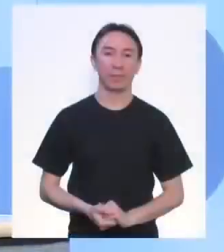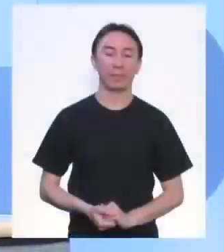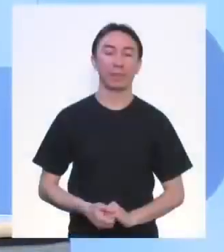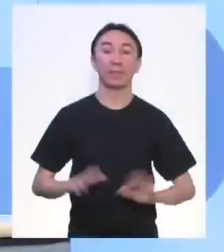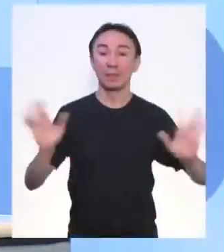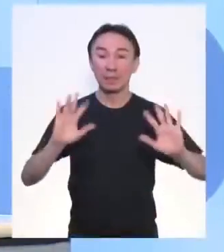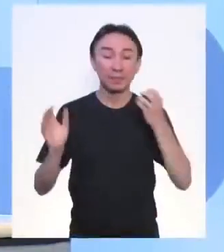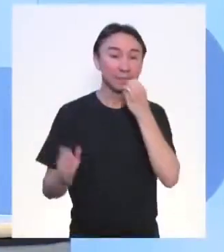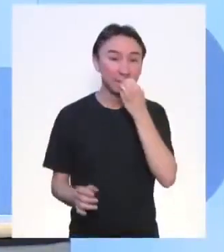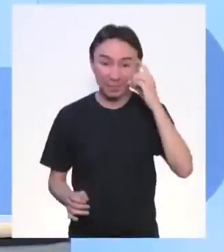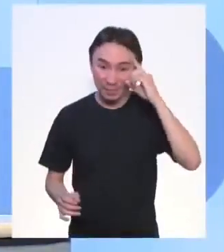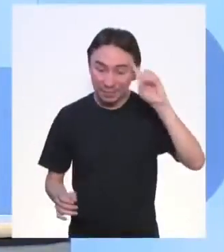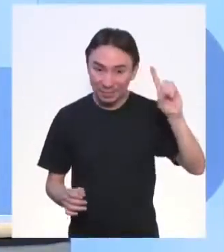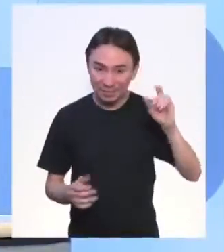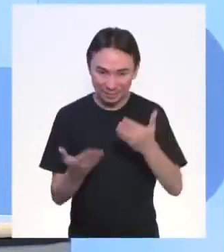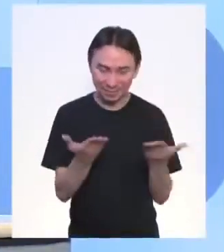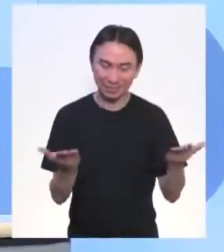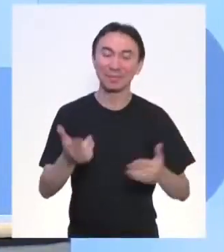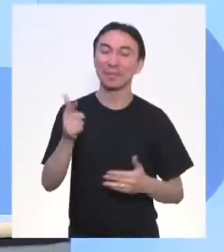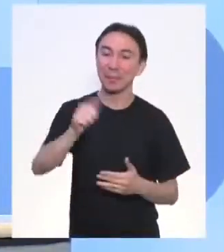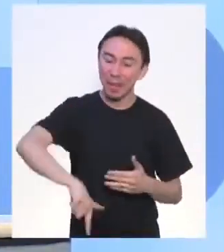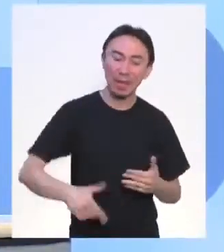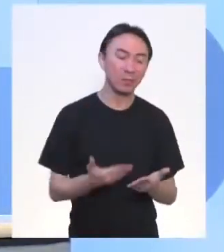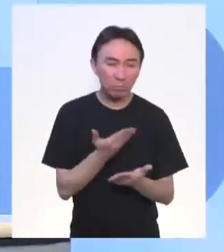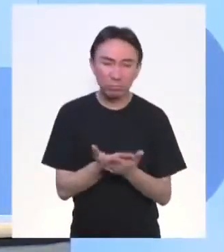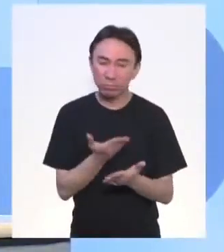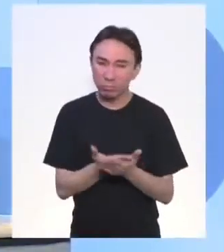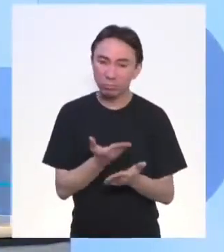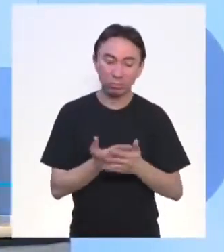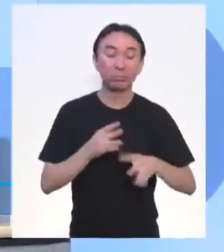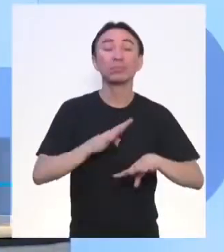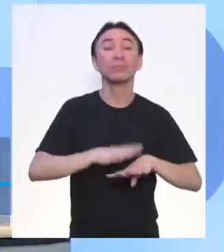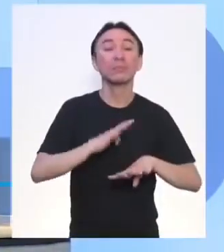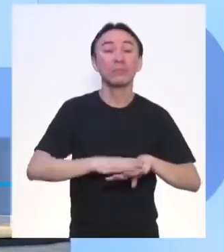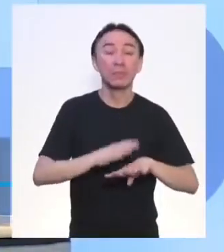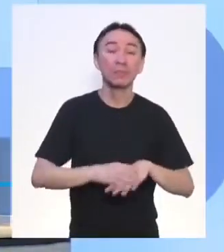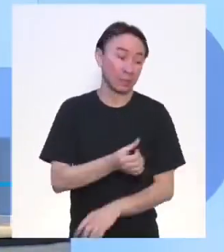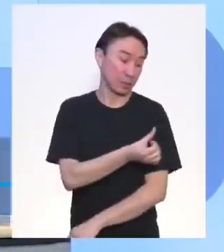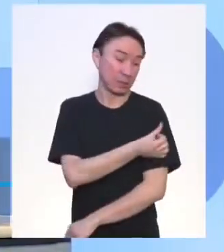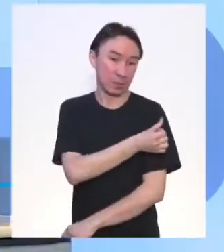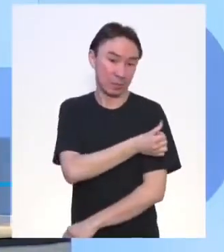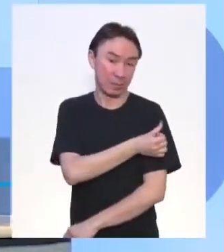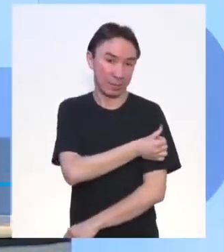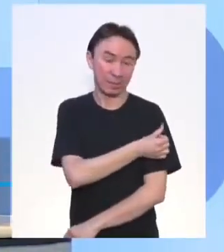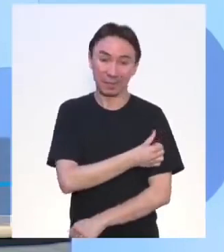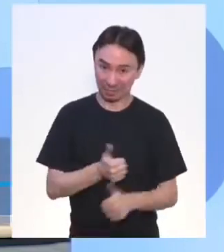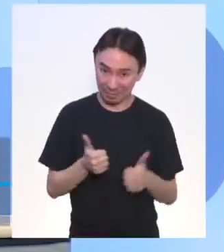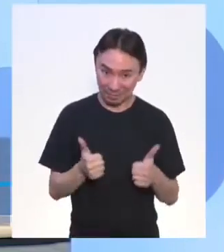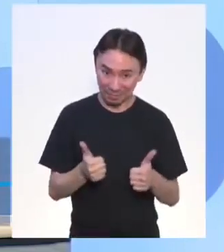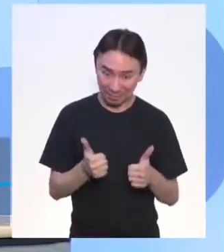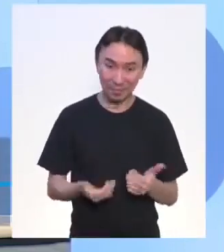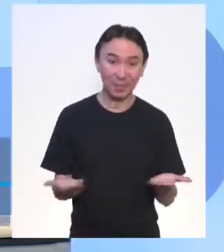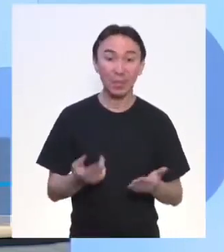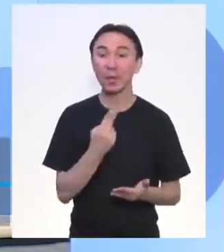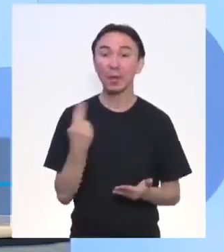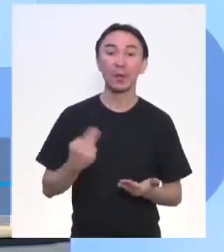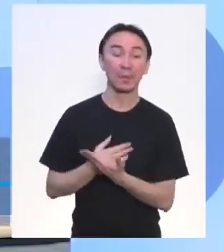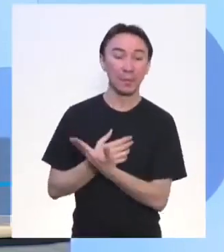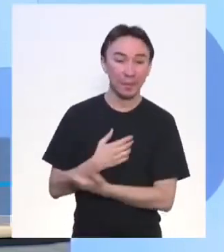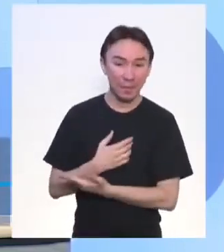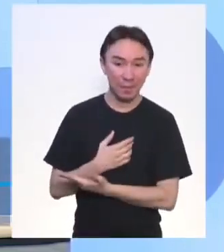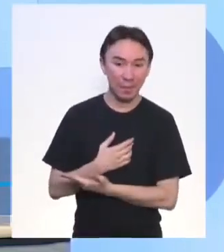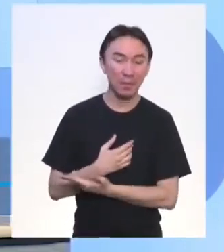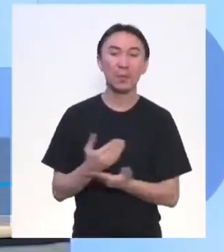Muito bom dia a todos que nos acompanham aqui para mais uma aula de matemática para o 6º ano do ensino fundamental, anos finais. Eu sou o professor Osmar e hoje num